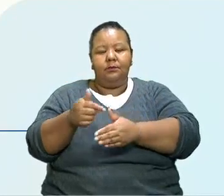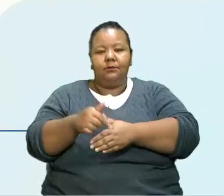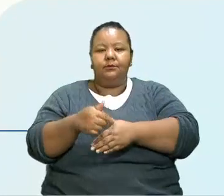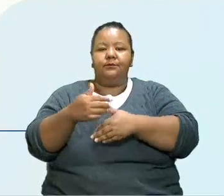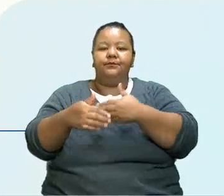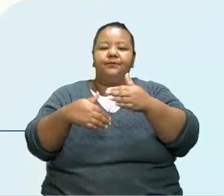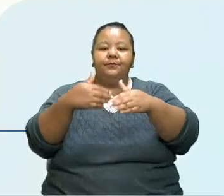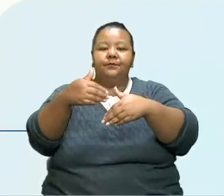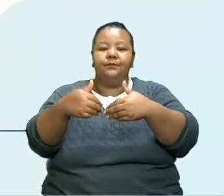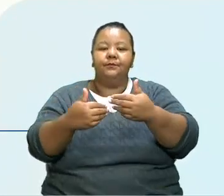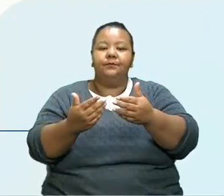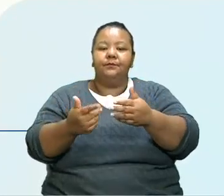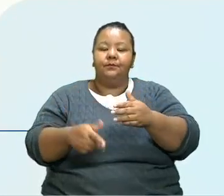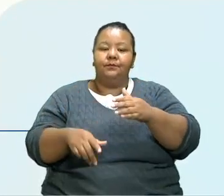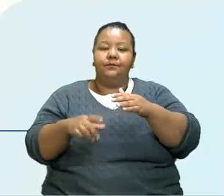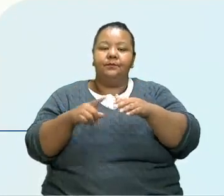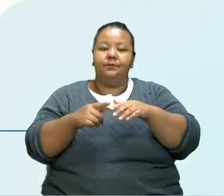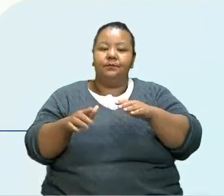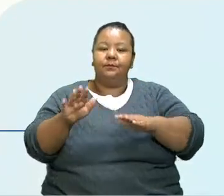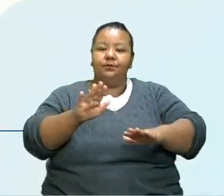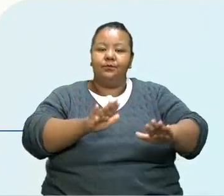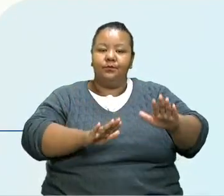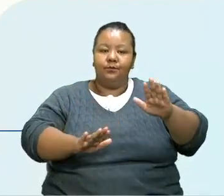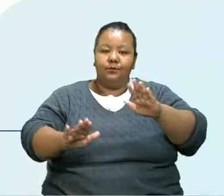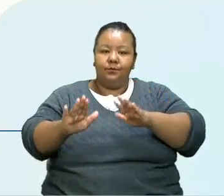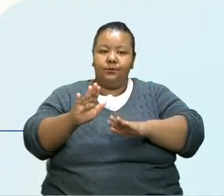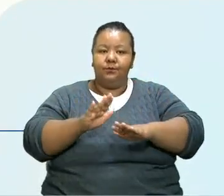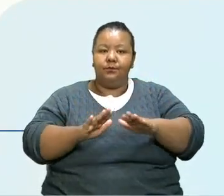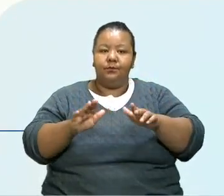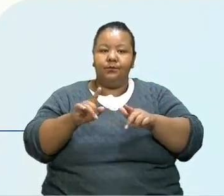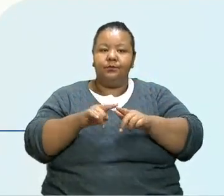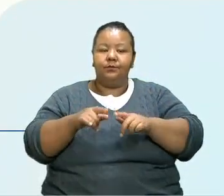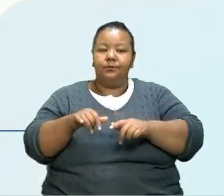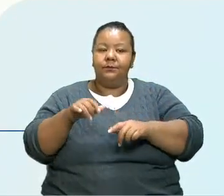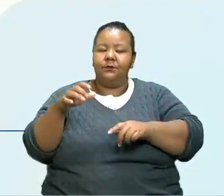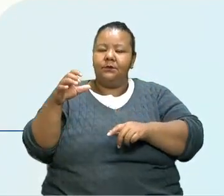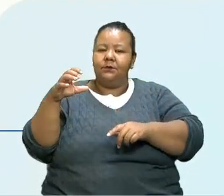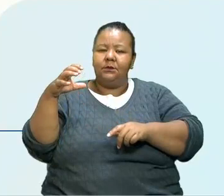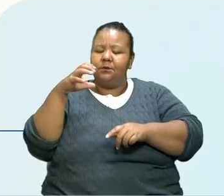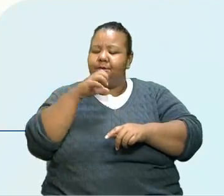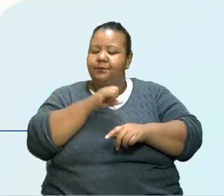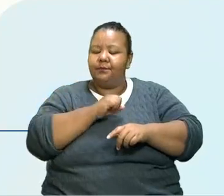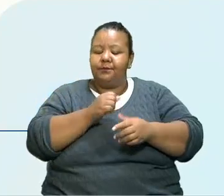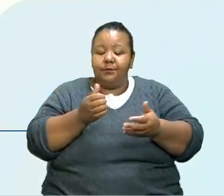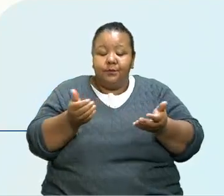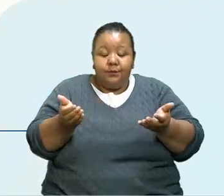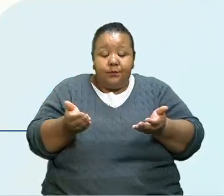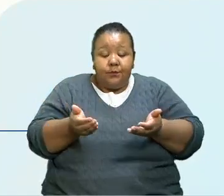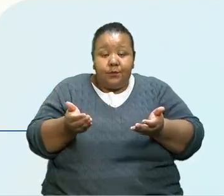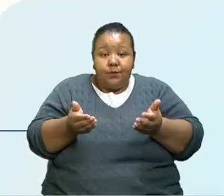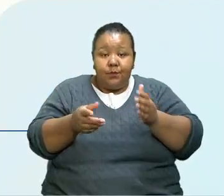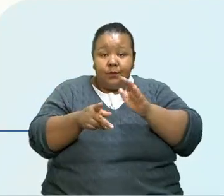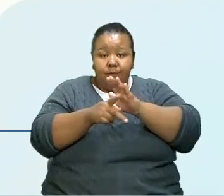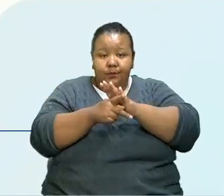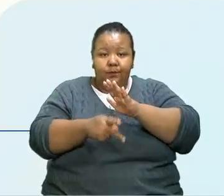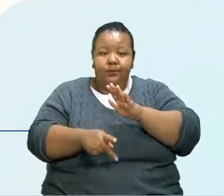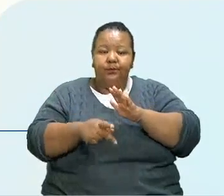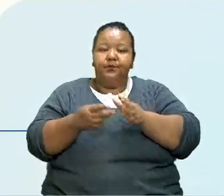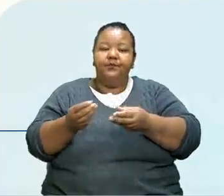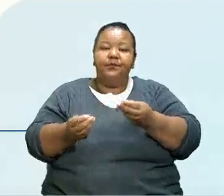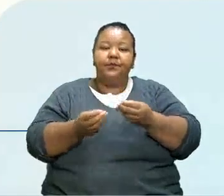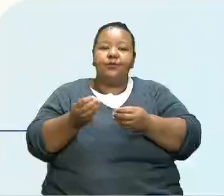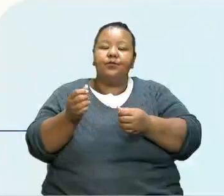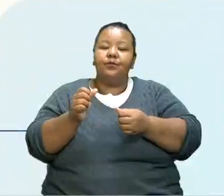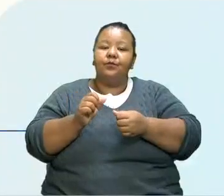da organização e também os aspectos emergentes, aspectos atuais da organização. Como que nós